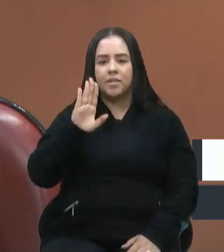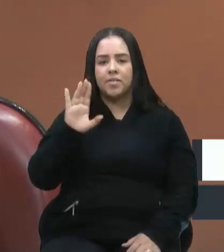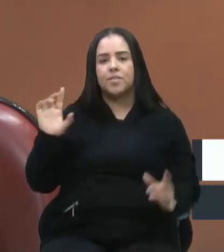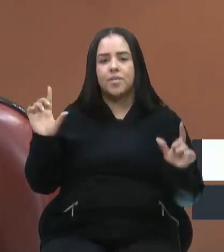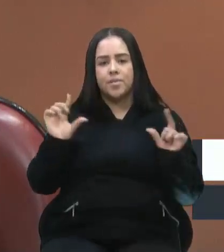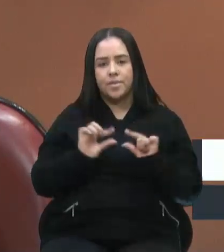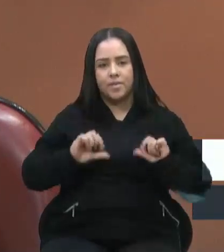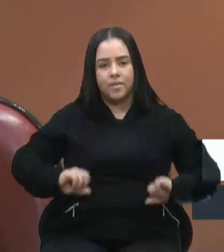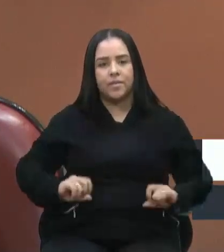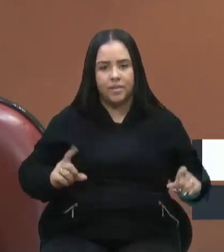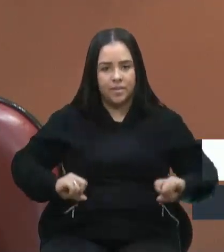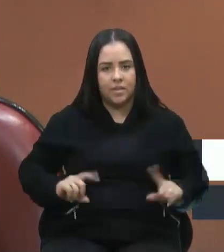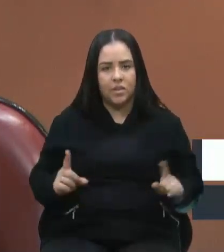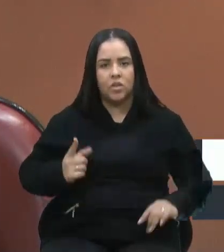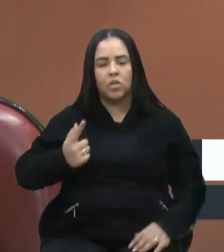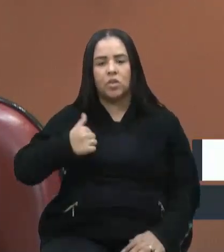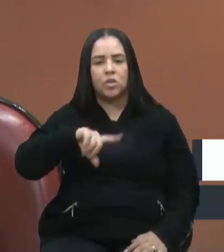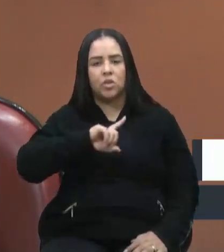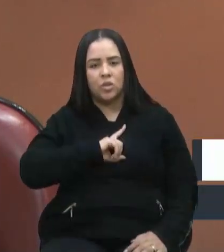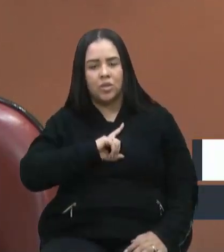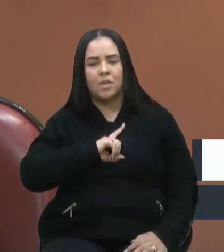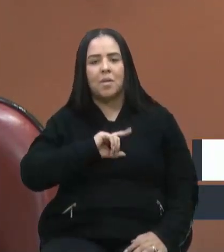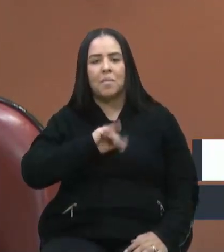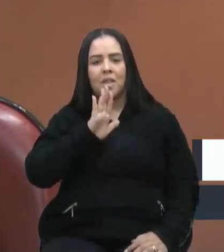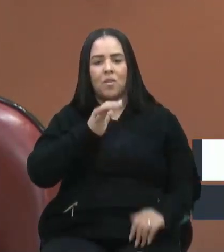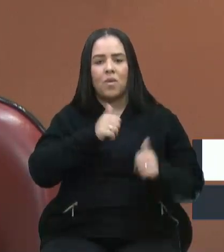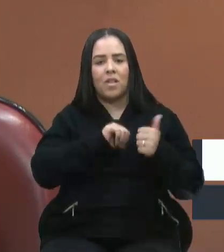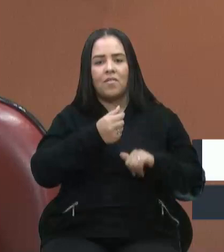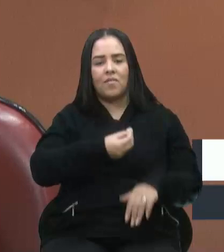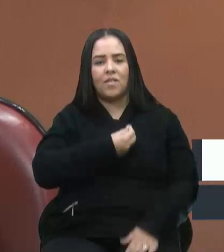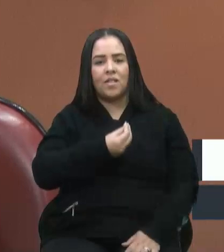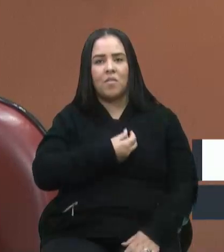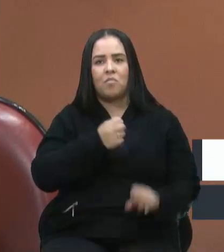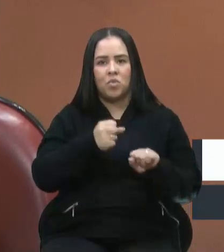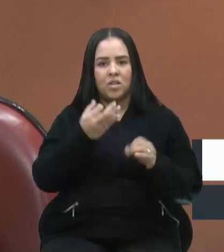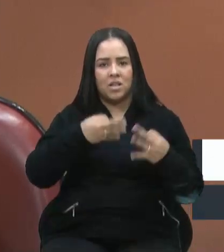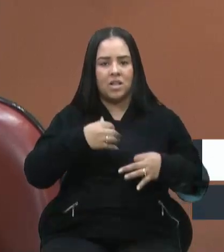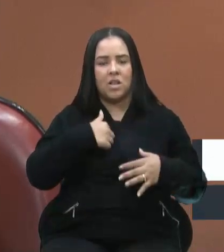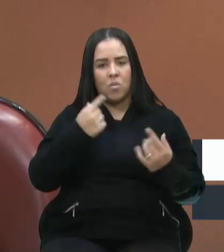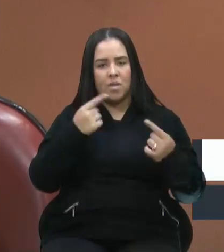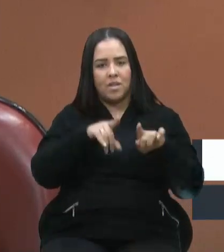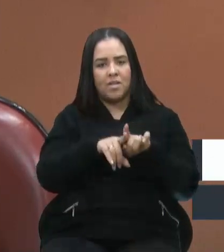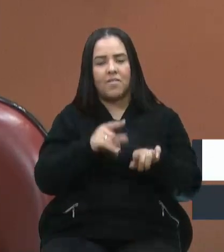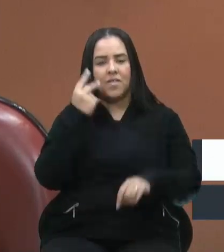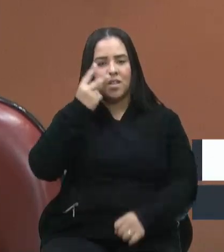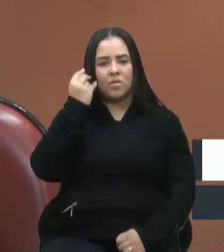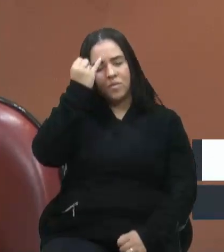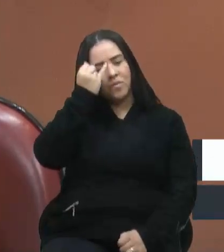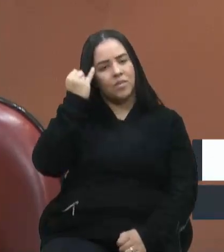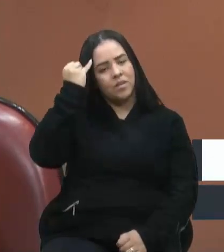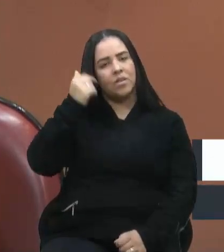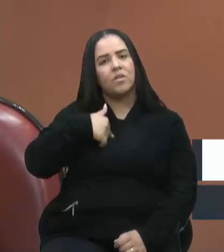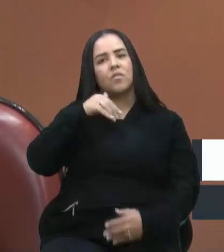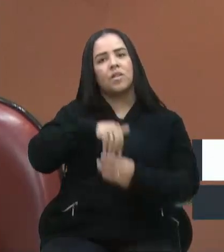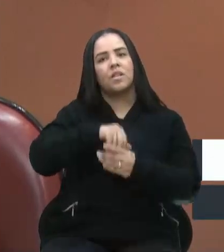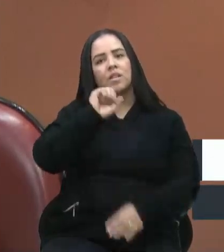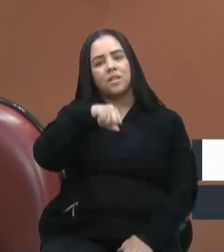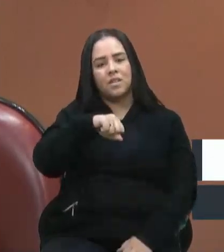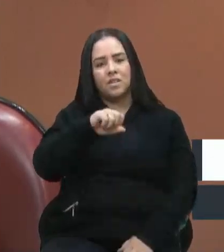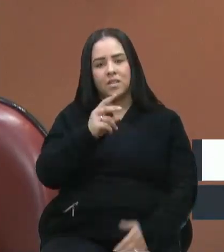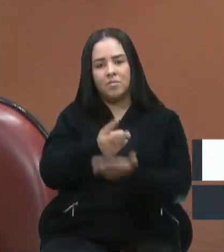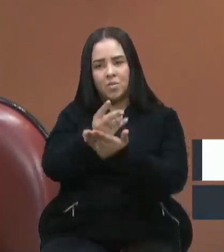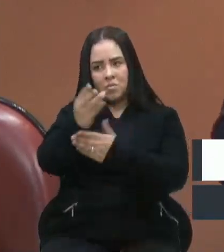economizar, aonde a gente pode dar qualidade de vida para as pessoas, pode ter certeza que eu serei parceiro, vereador D'Ambrosio, e votarei sempre favorável. Sua